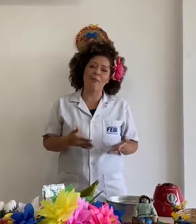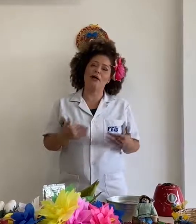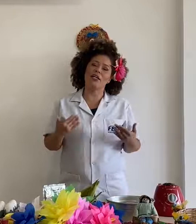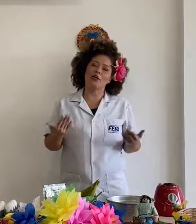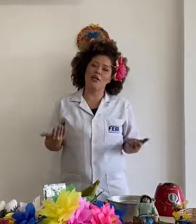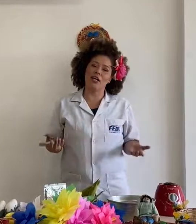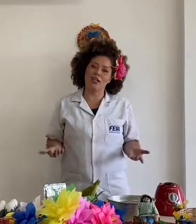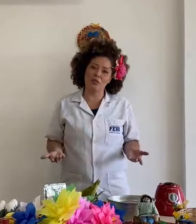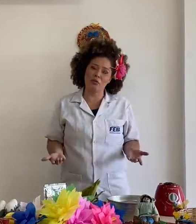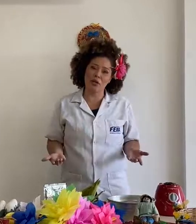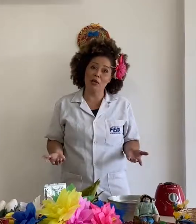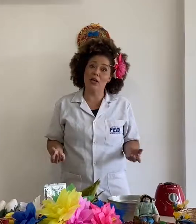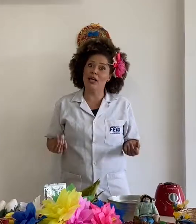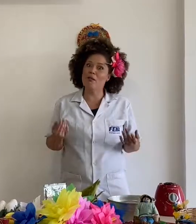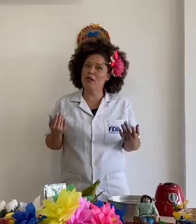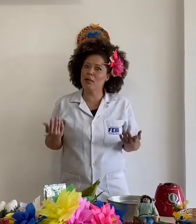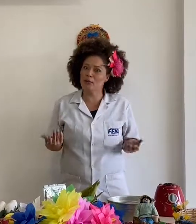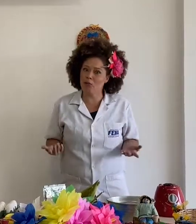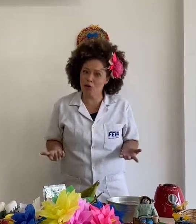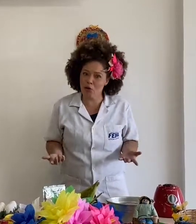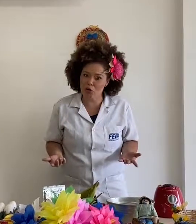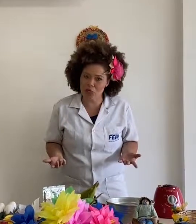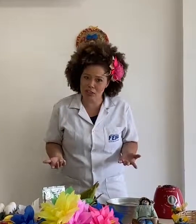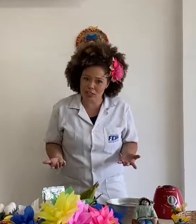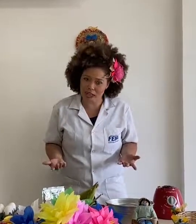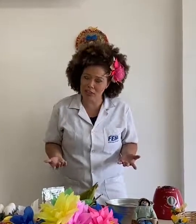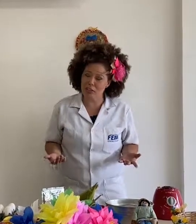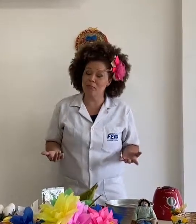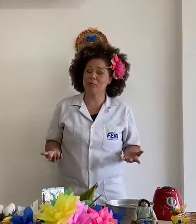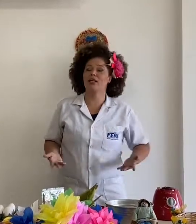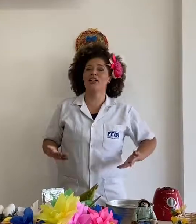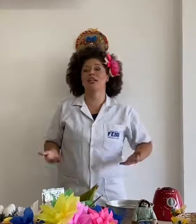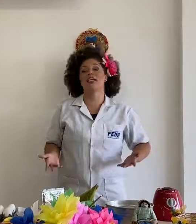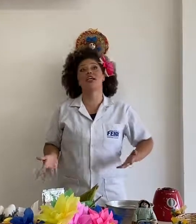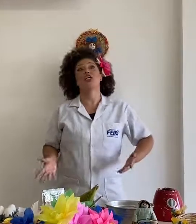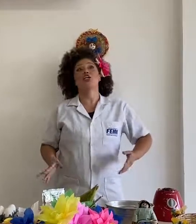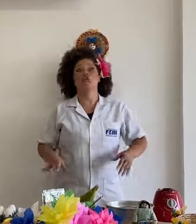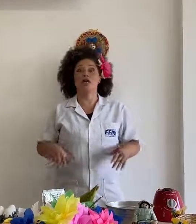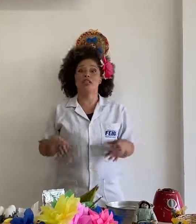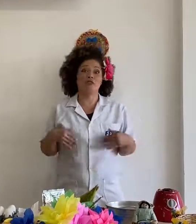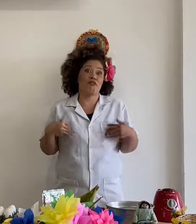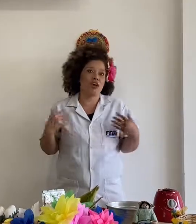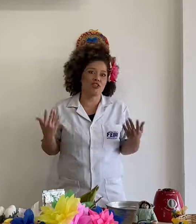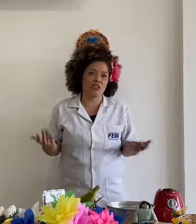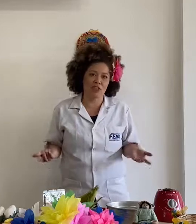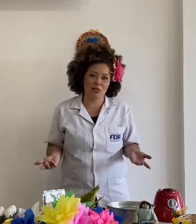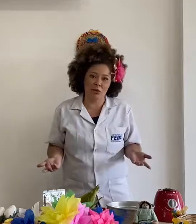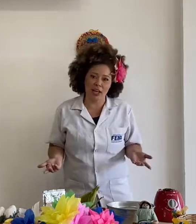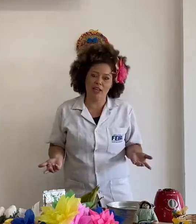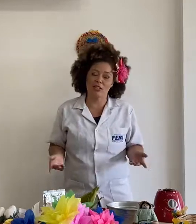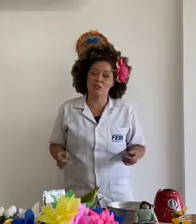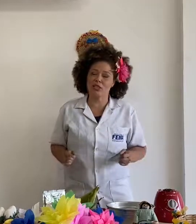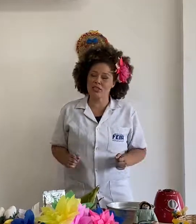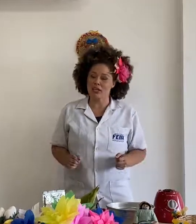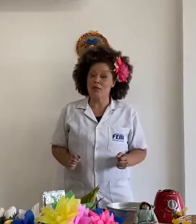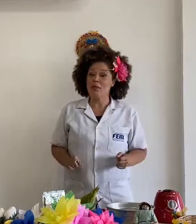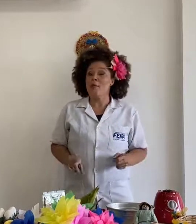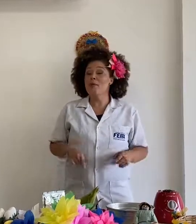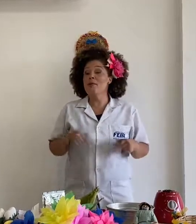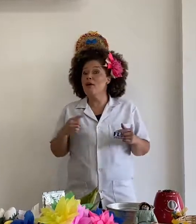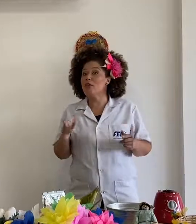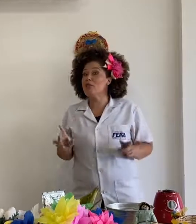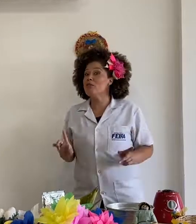A época da colheita do milho. Lembra que a Pro falou com vocês também aí, né? Sobre as festas das colheitas? Pois